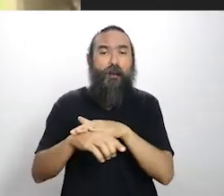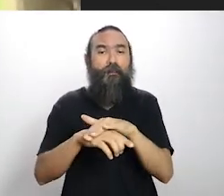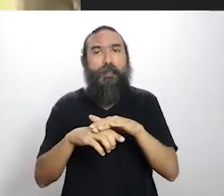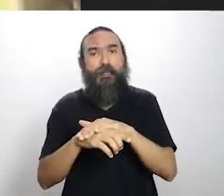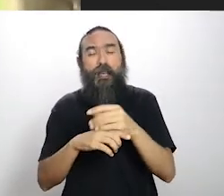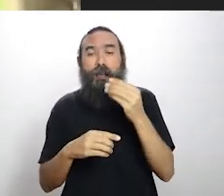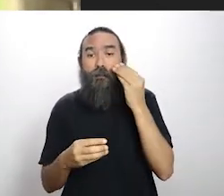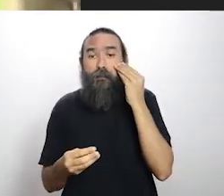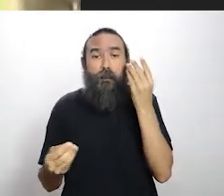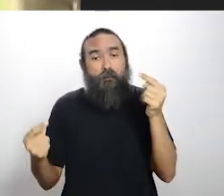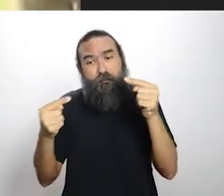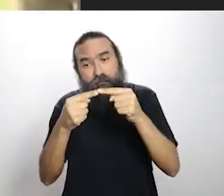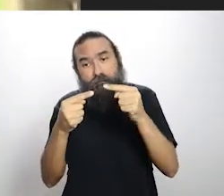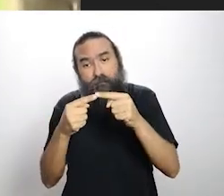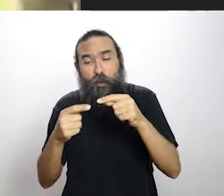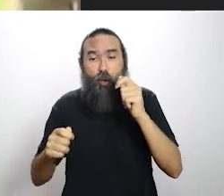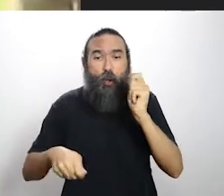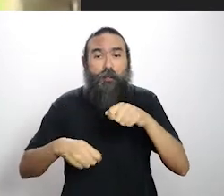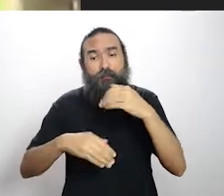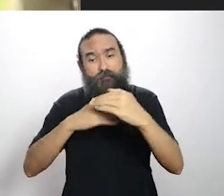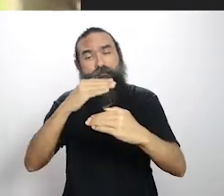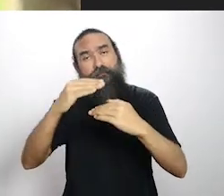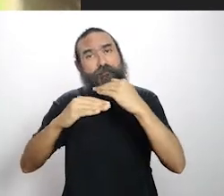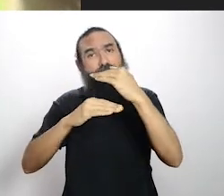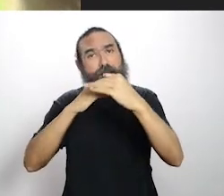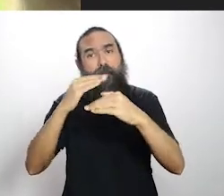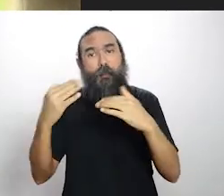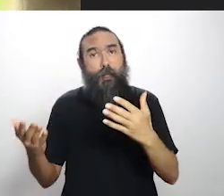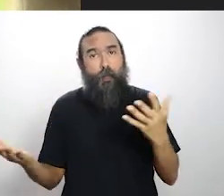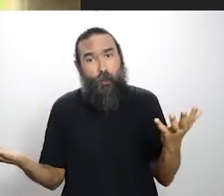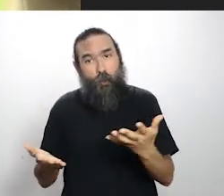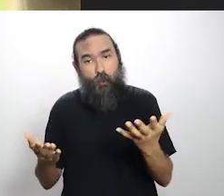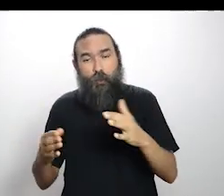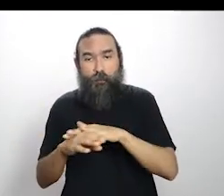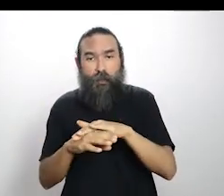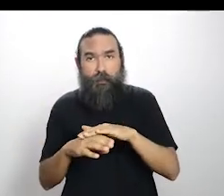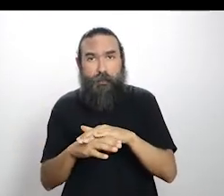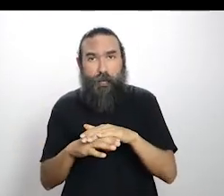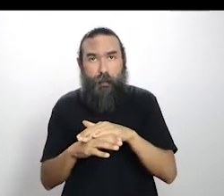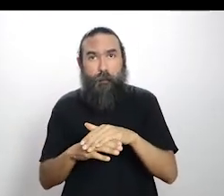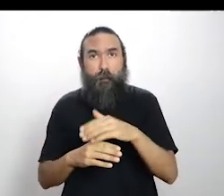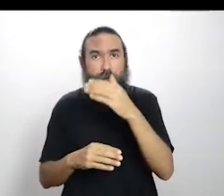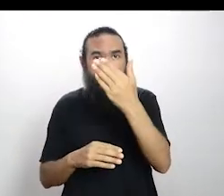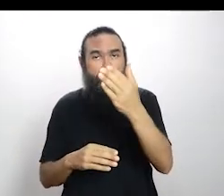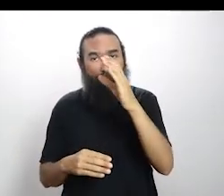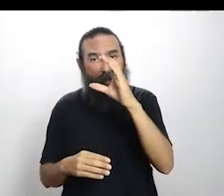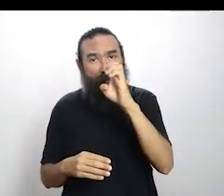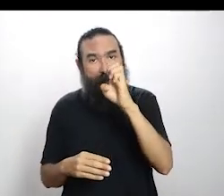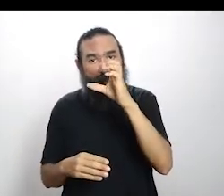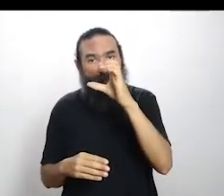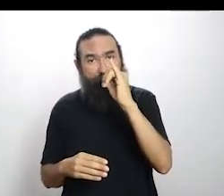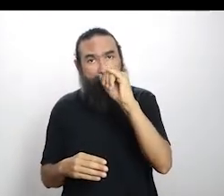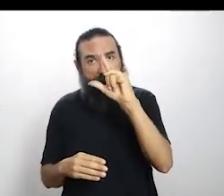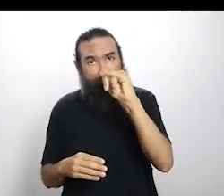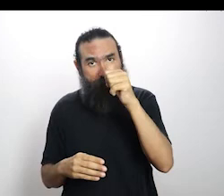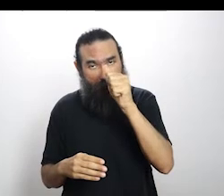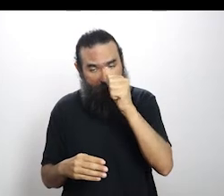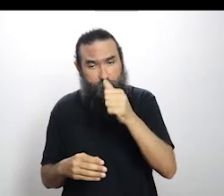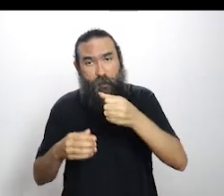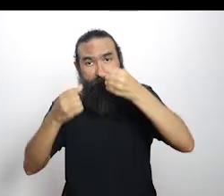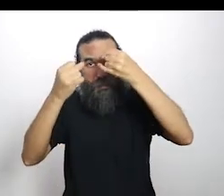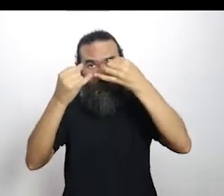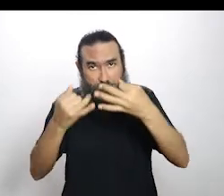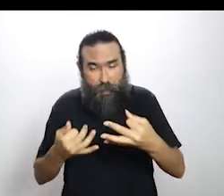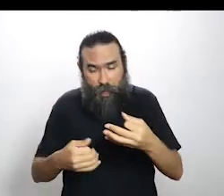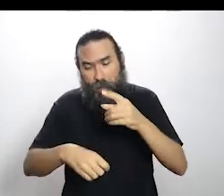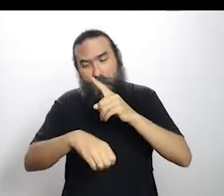pontos que a gente consegue convergir. A conversa, ela vai ser muito tranquila, a Cecina vai passar algumas orientações referentes a